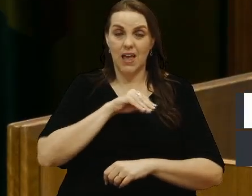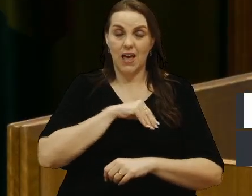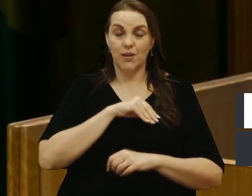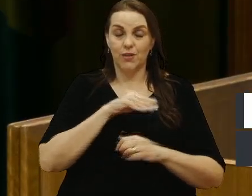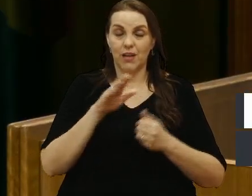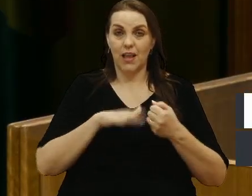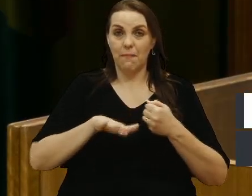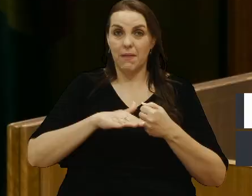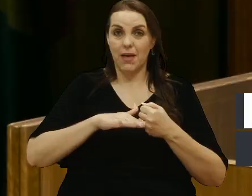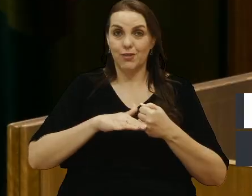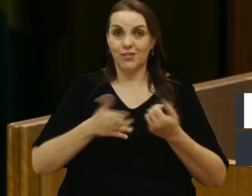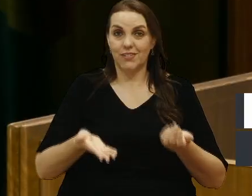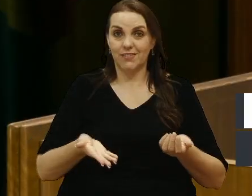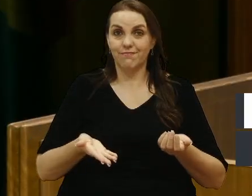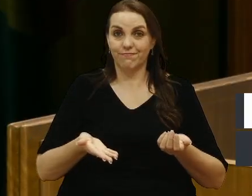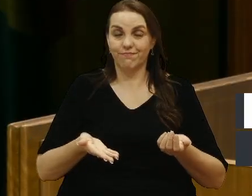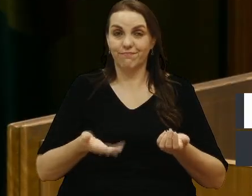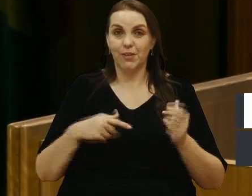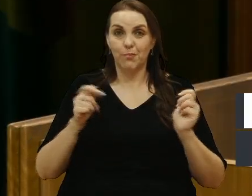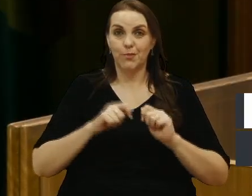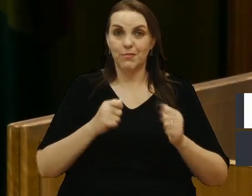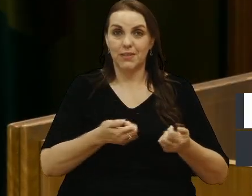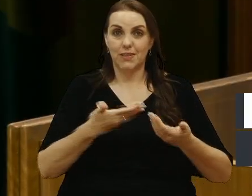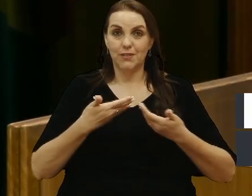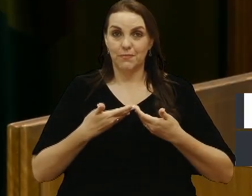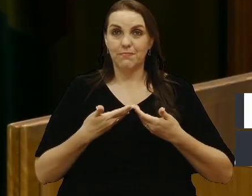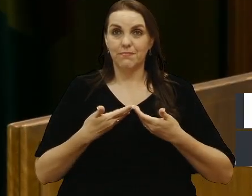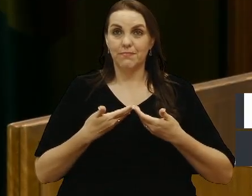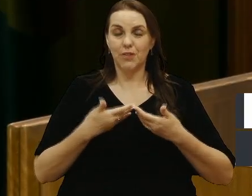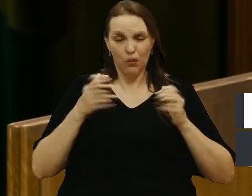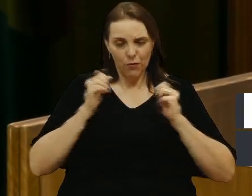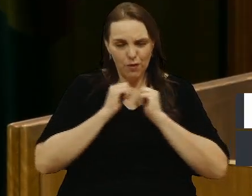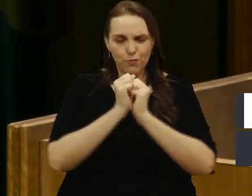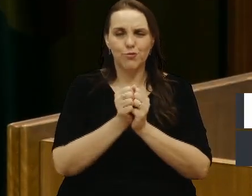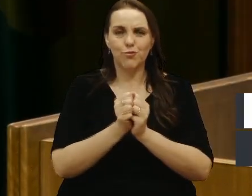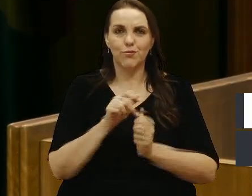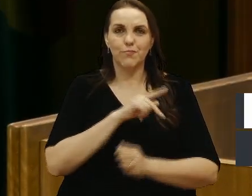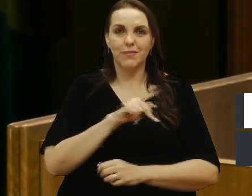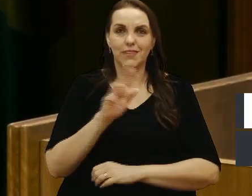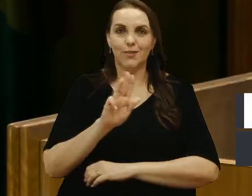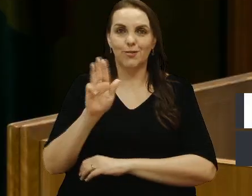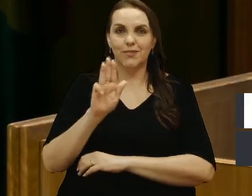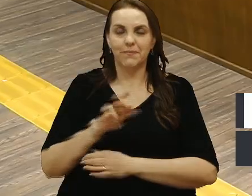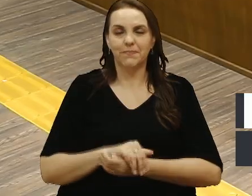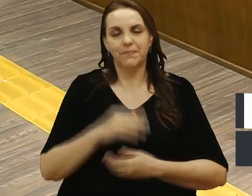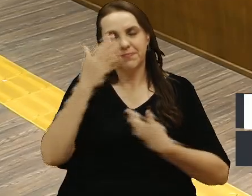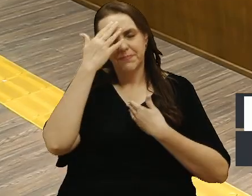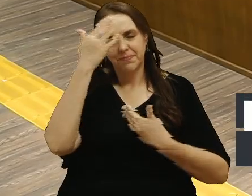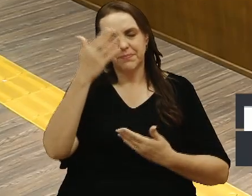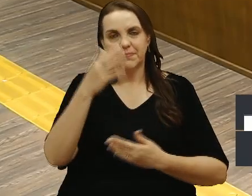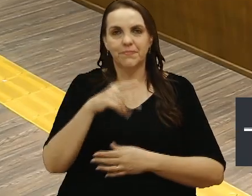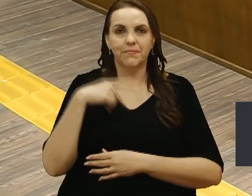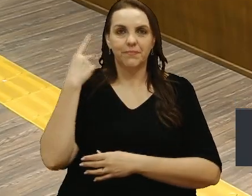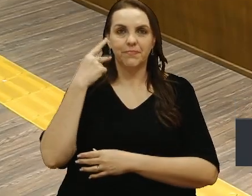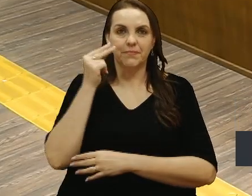que minha família conseguisse dar todas as condições que me deu. É isso, presidente. Vamos junto, presidente Lula. Obrigado, vereador Cláudio.